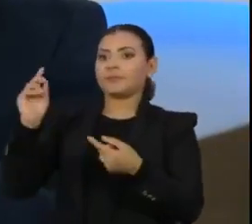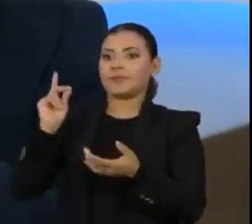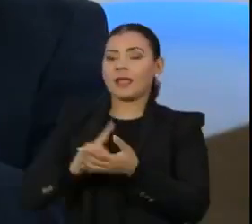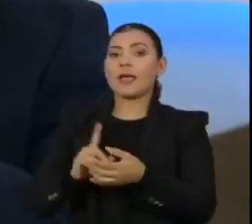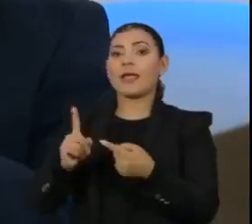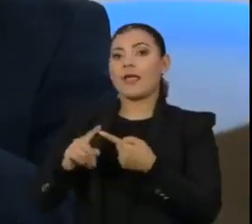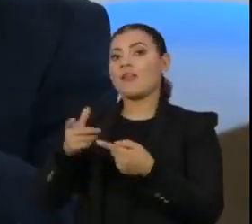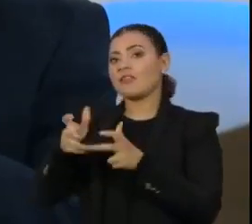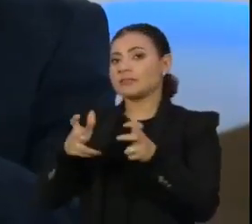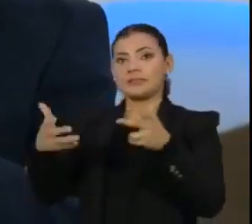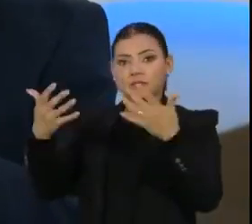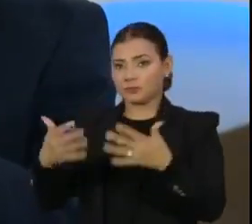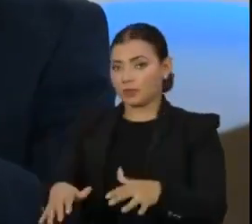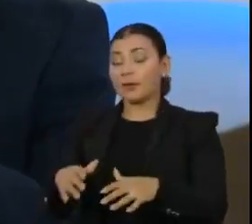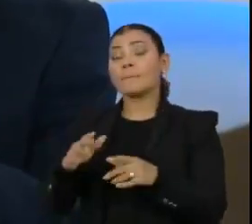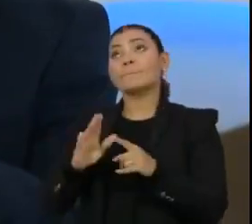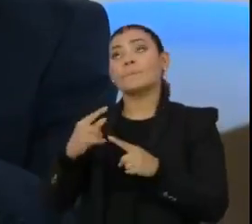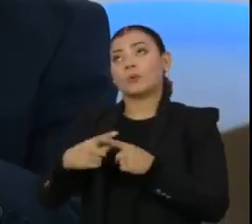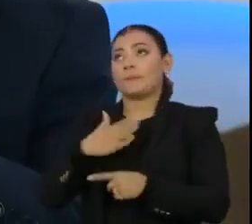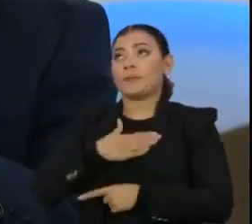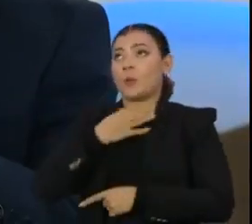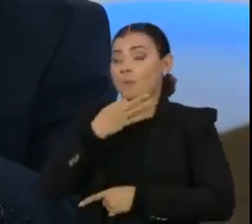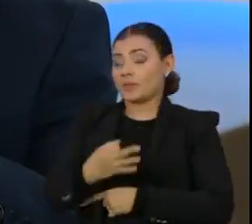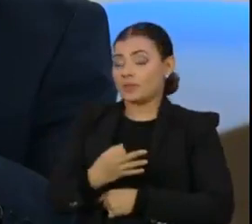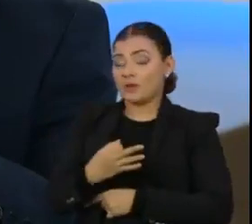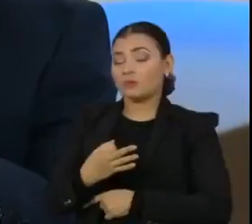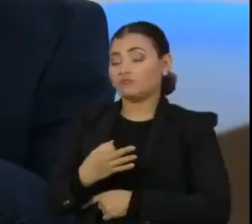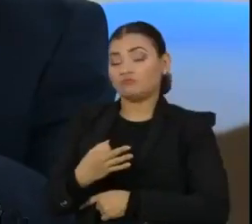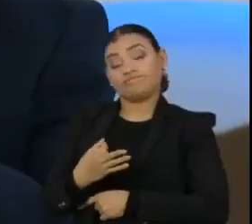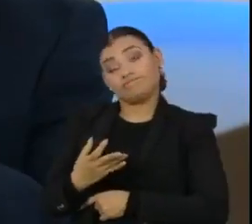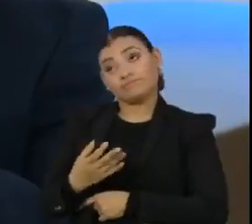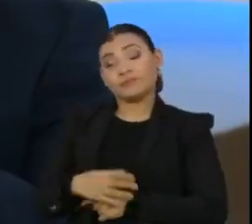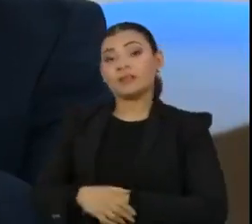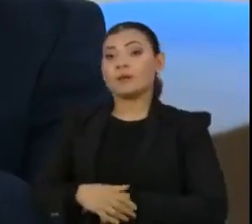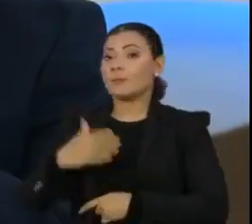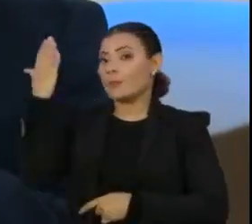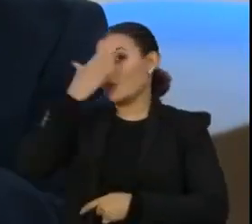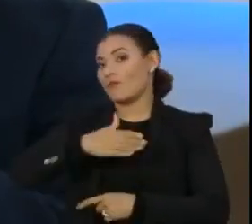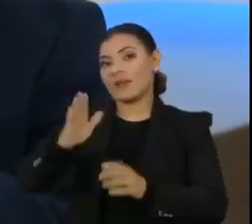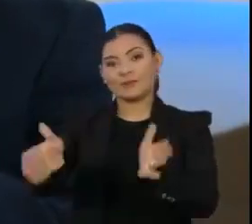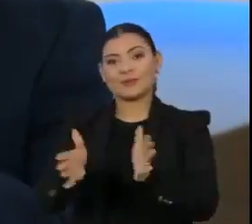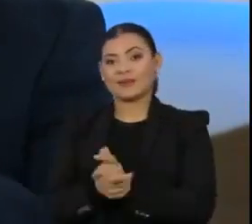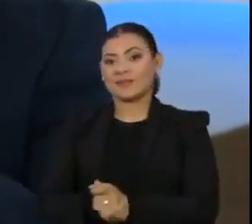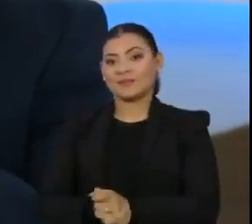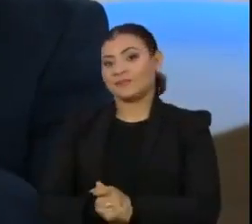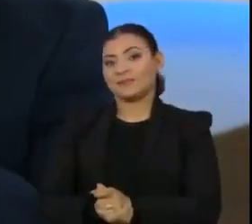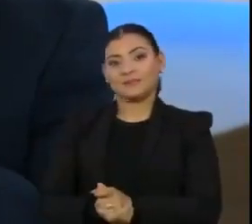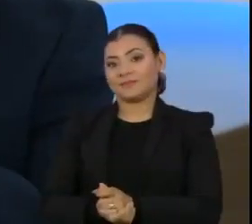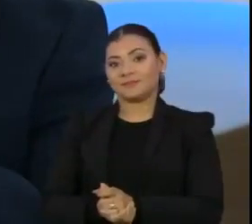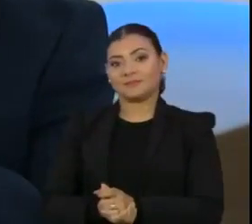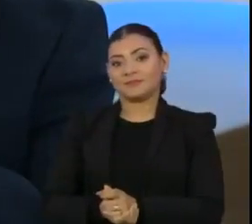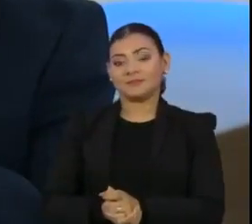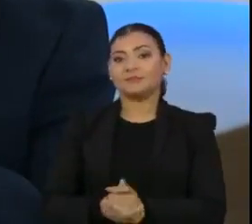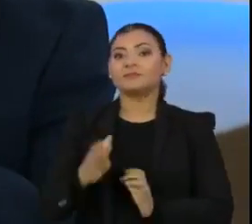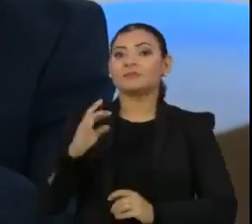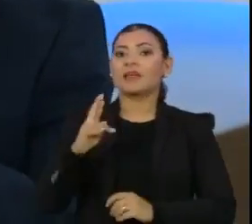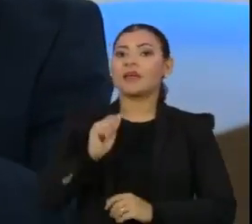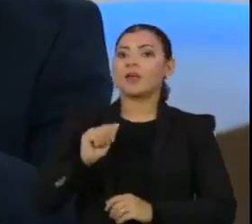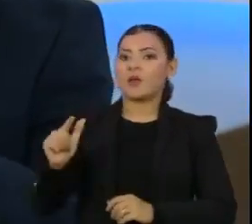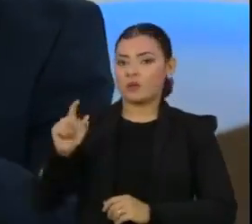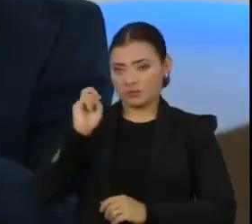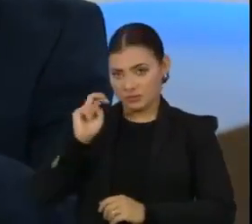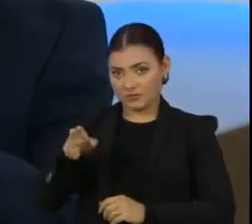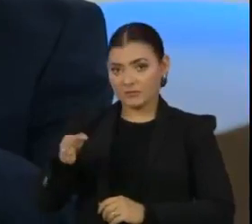a recusa das vacinas, que no meu sentir está mais do que patente. Veja só, Carol,